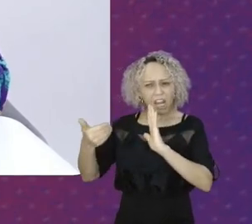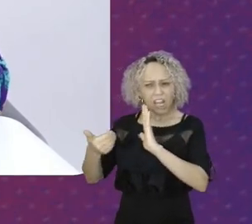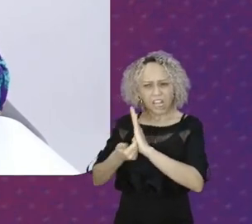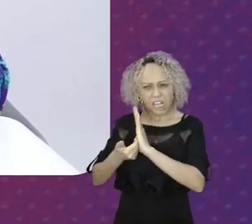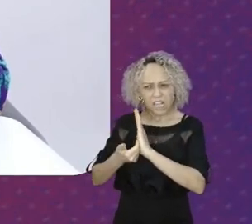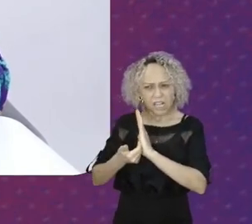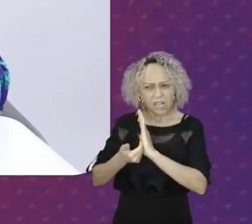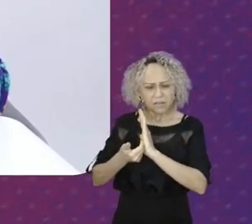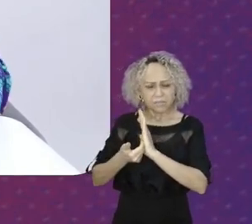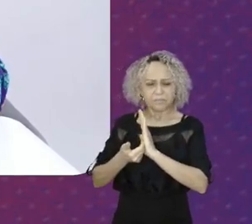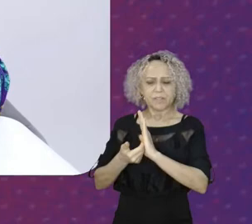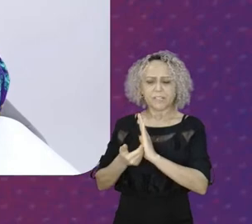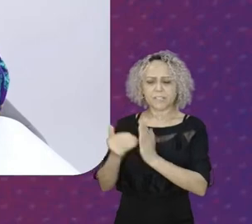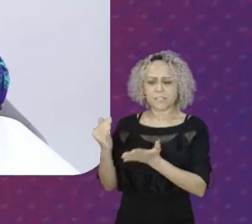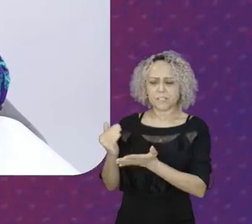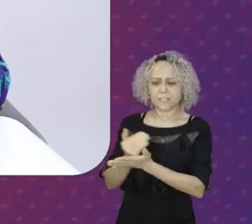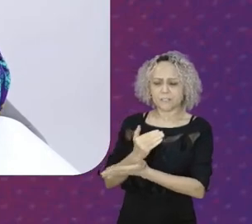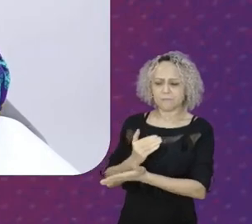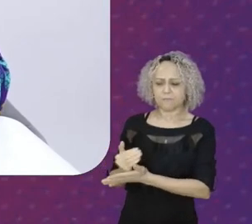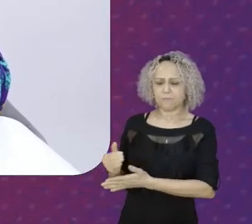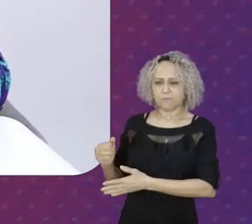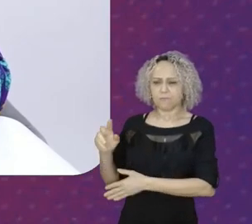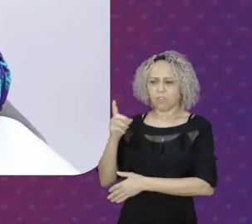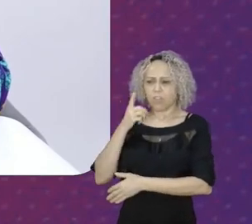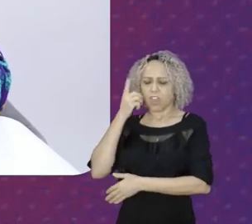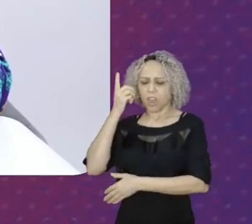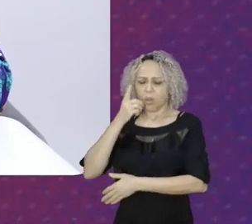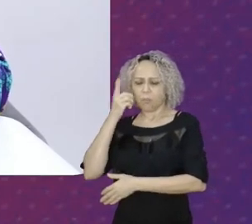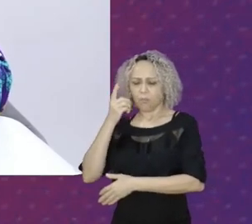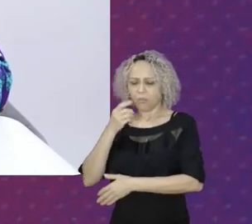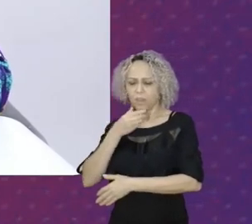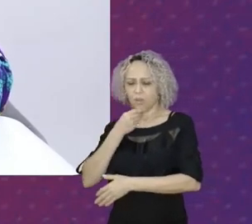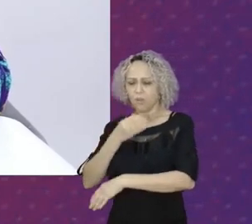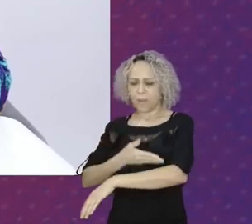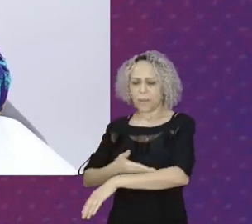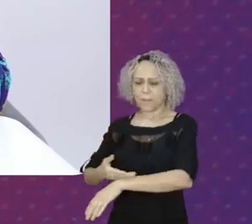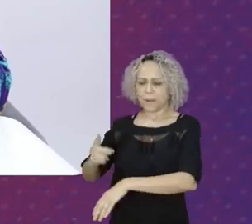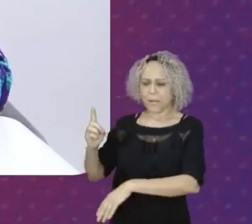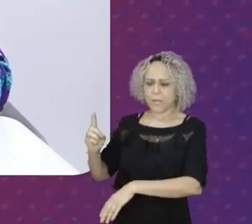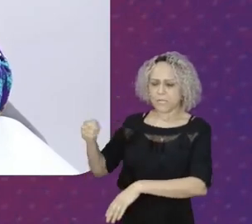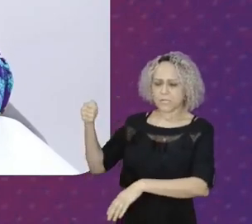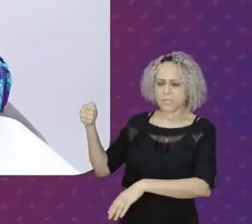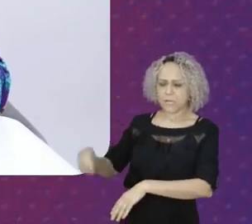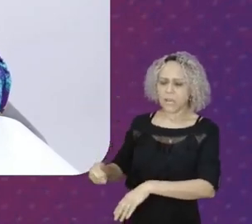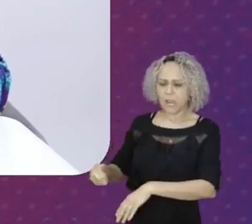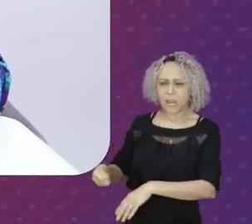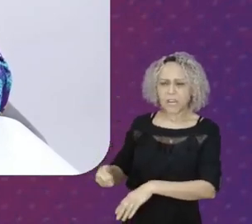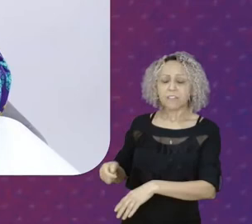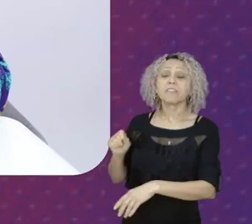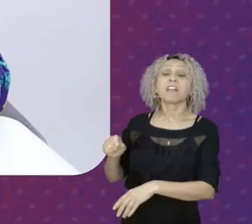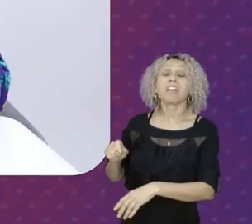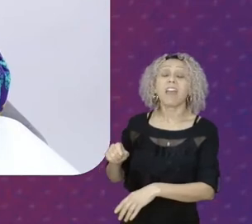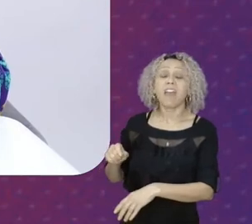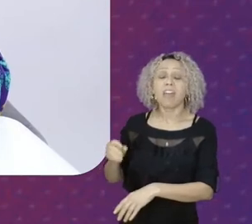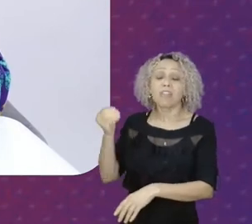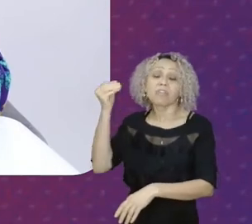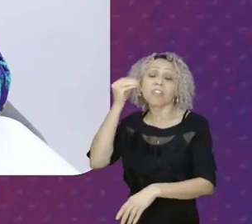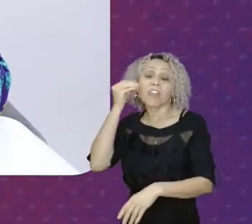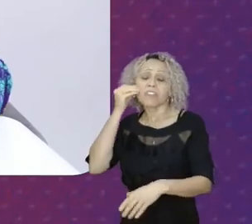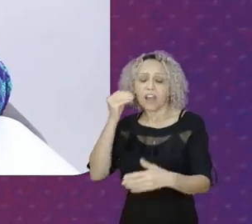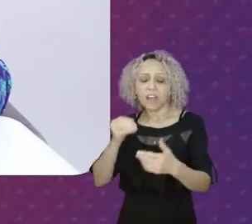6 parlamentares, porque se posicionaram com muita veemência contra o marco temporal,